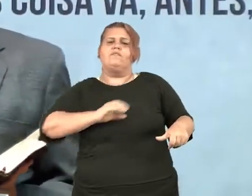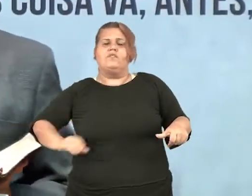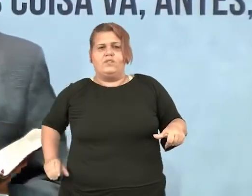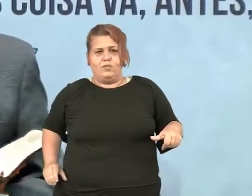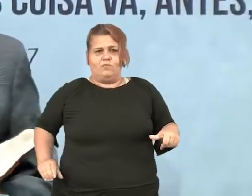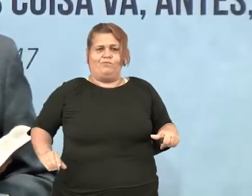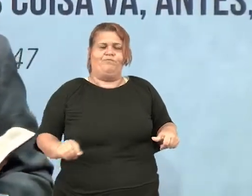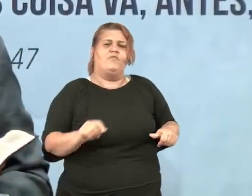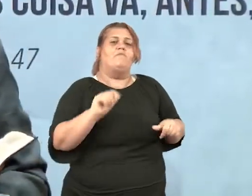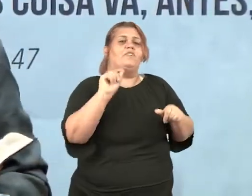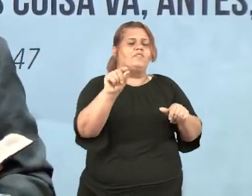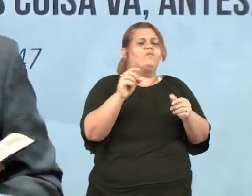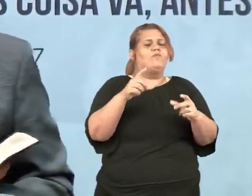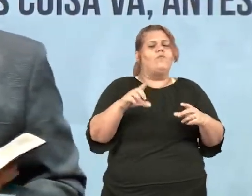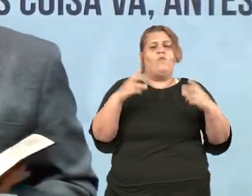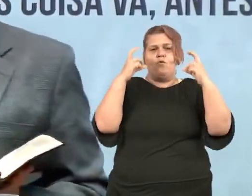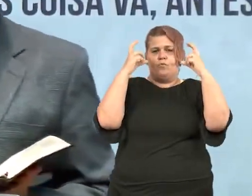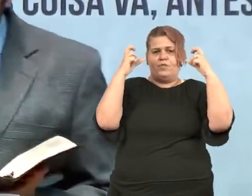Mas veja você,